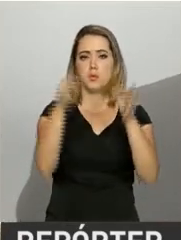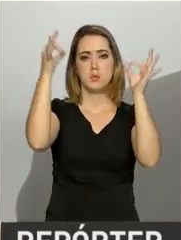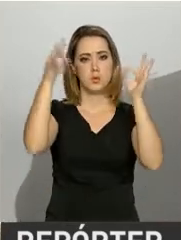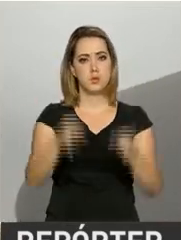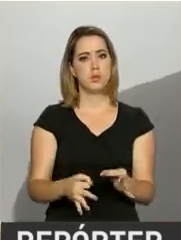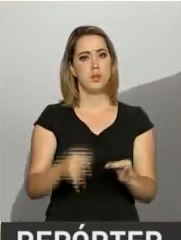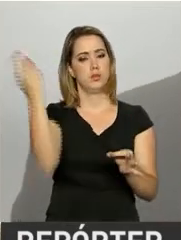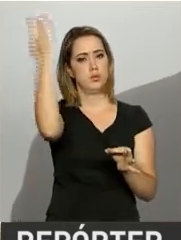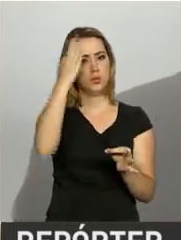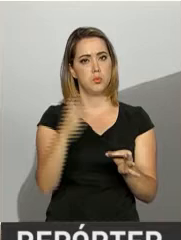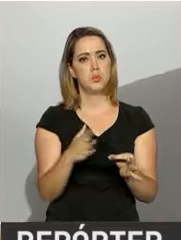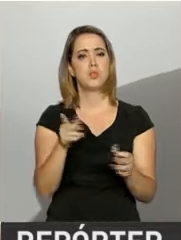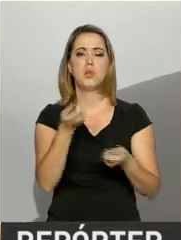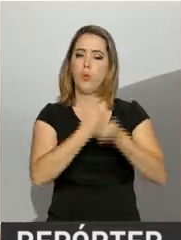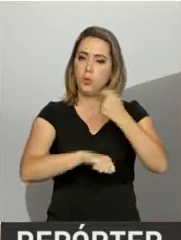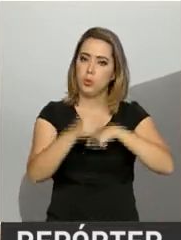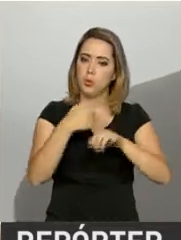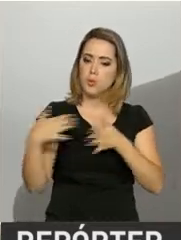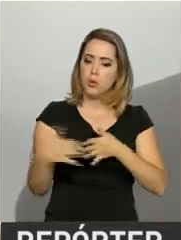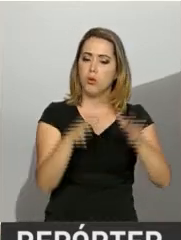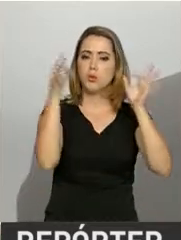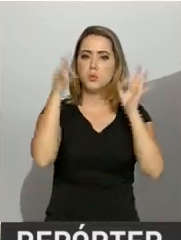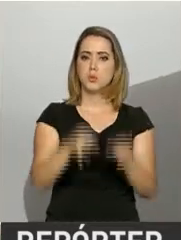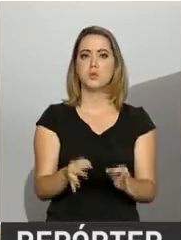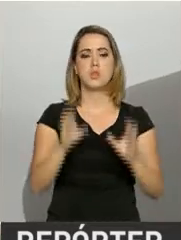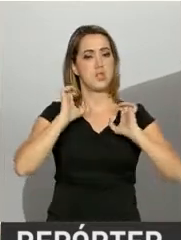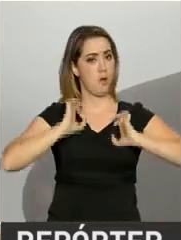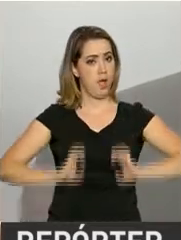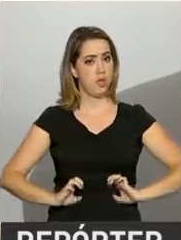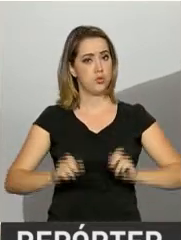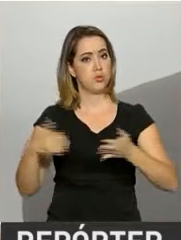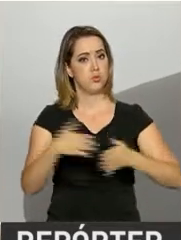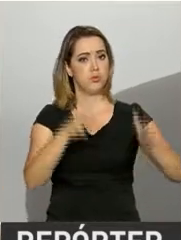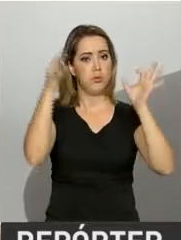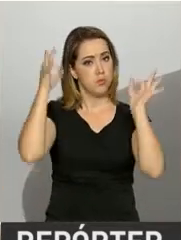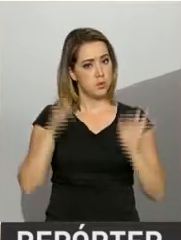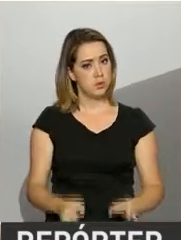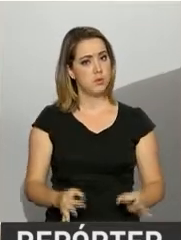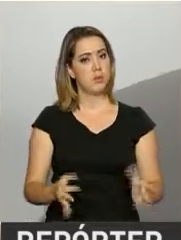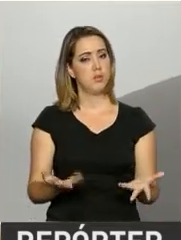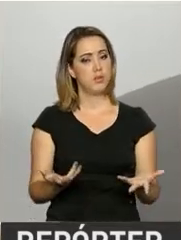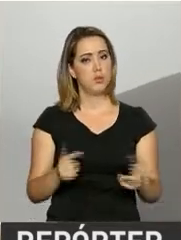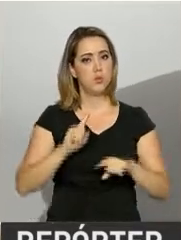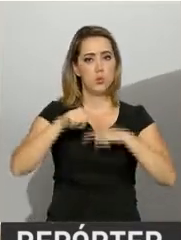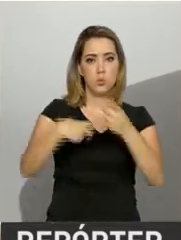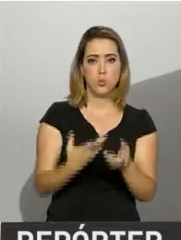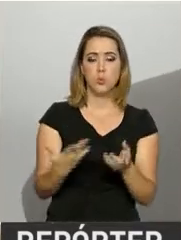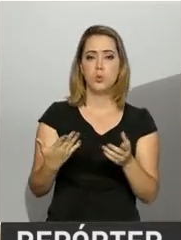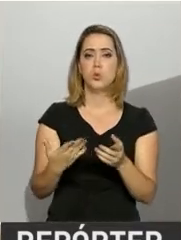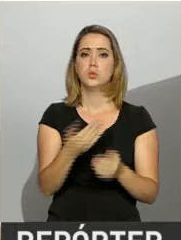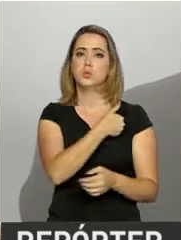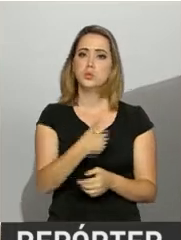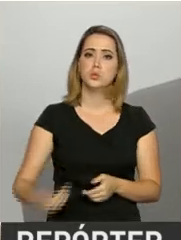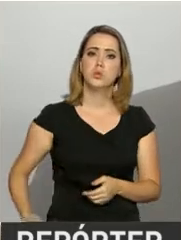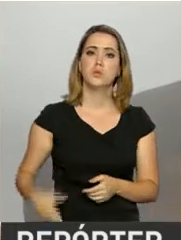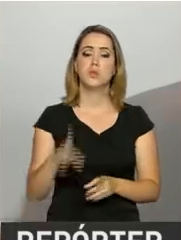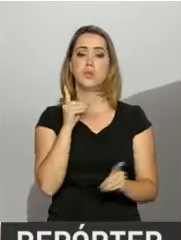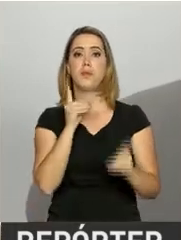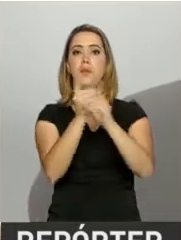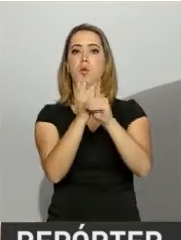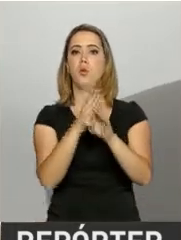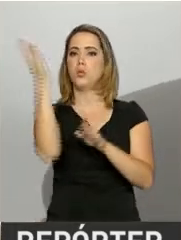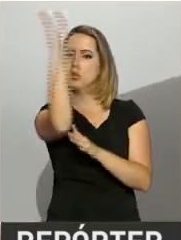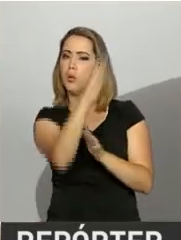significa nos meios econômicos nos treinos éticos nos treinos moraes o próximo governo que vier vai encontrar um país